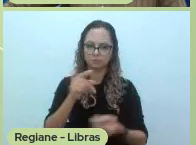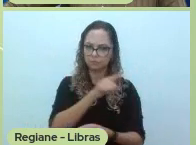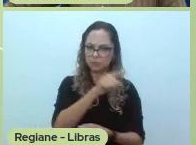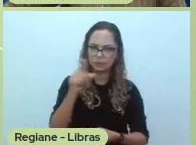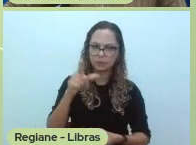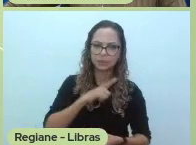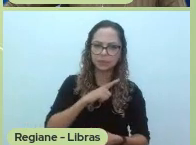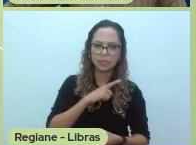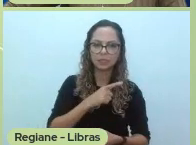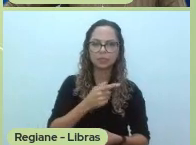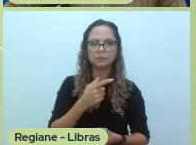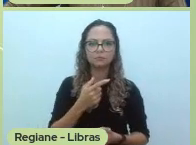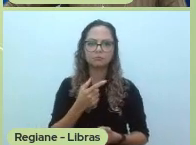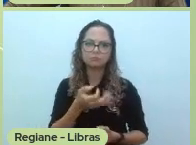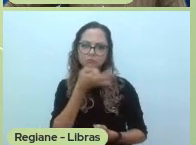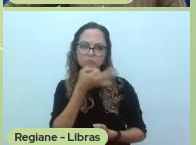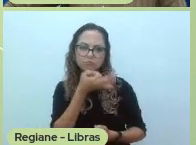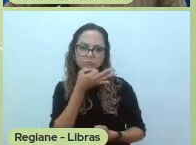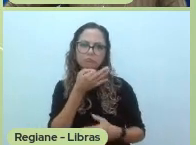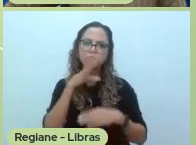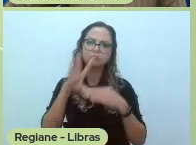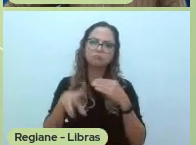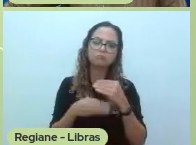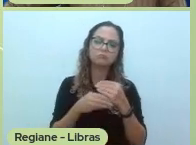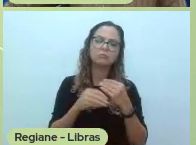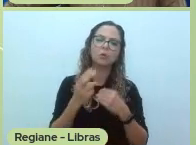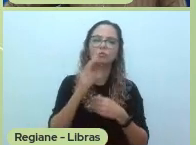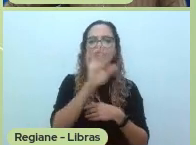alguma das empresas de vocês ou comentar isso de uma maneira mais genérica?